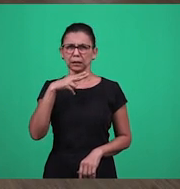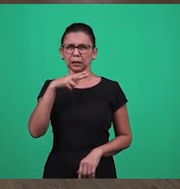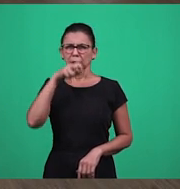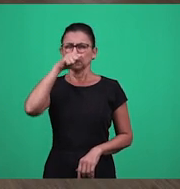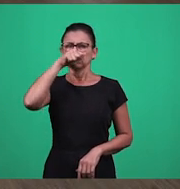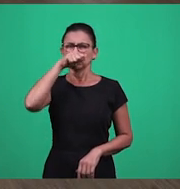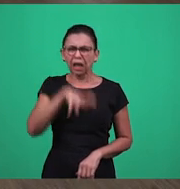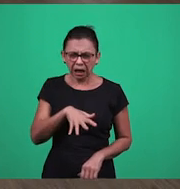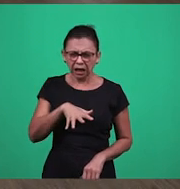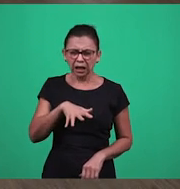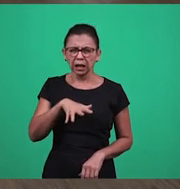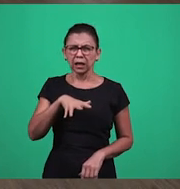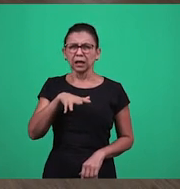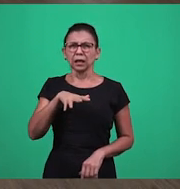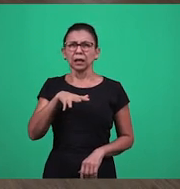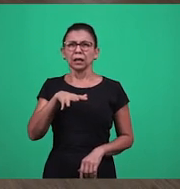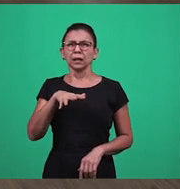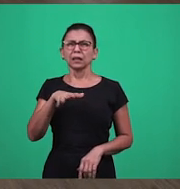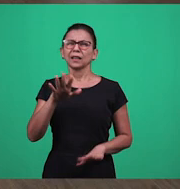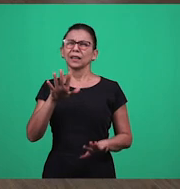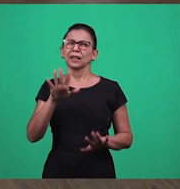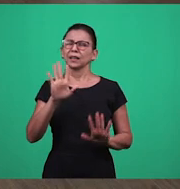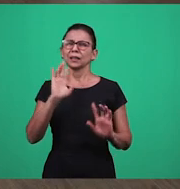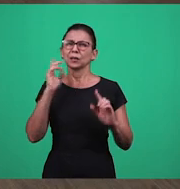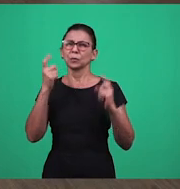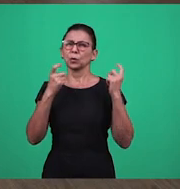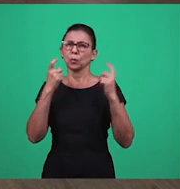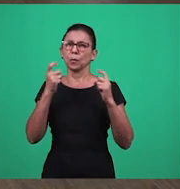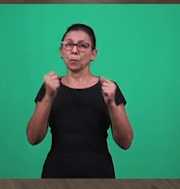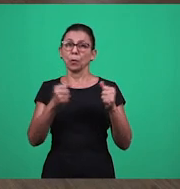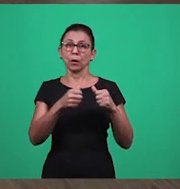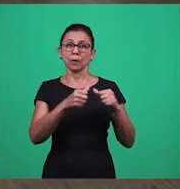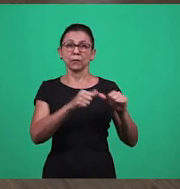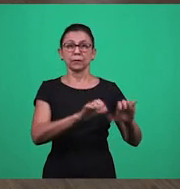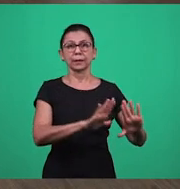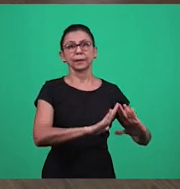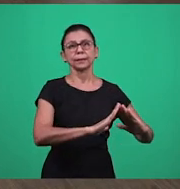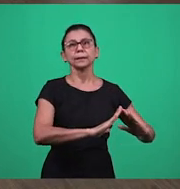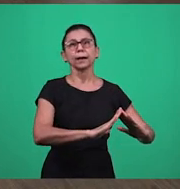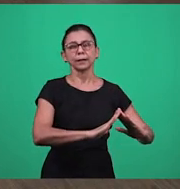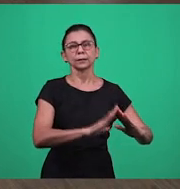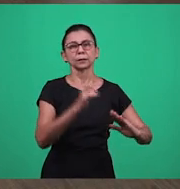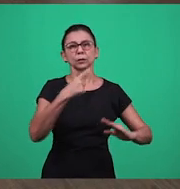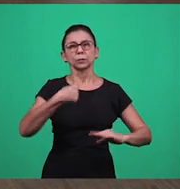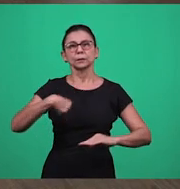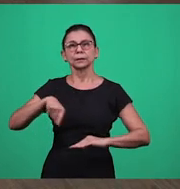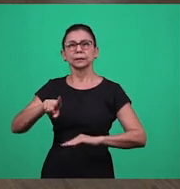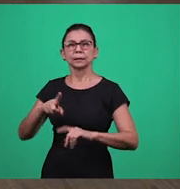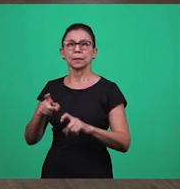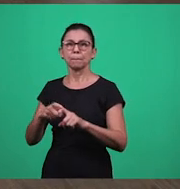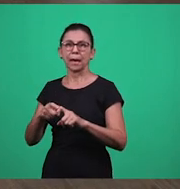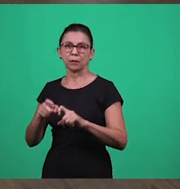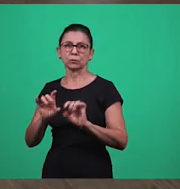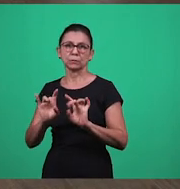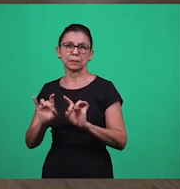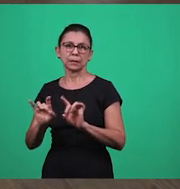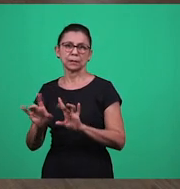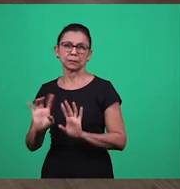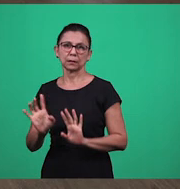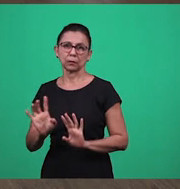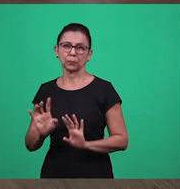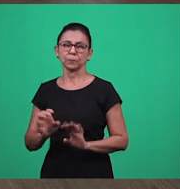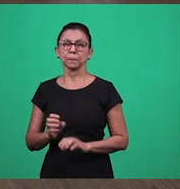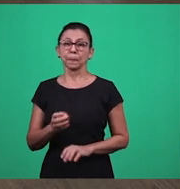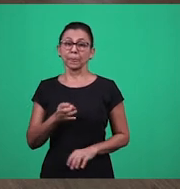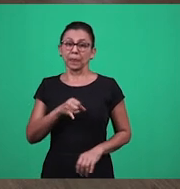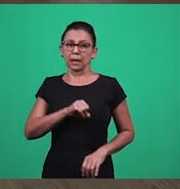você não deve se preocupar e você pode ficar em casa, tratando em casa, sem buscar uma ajuda especializada.